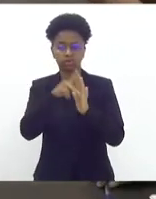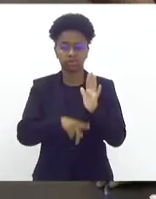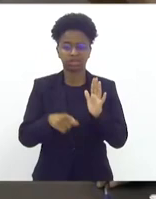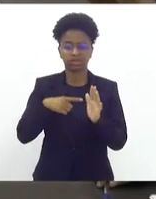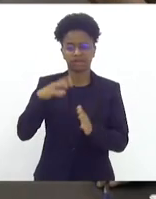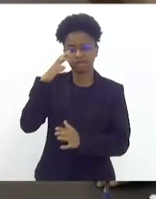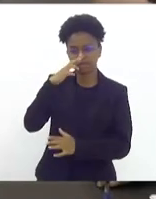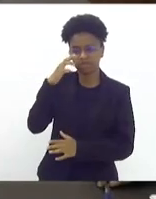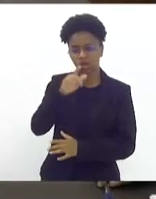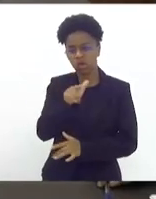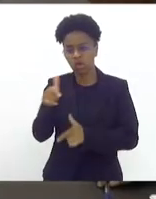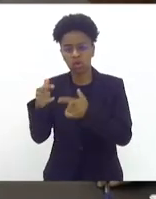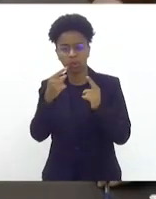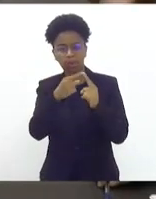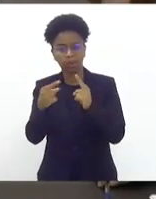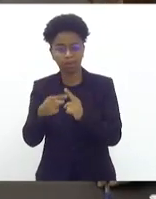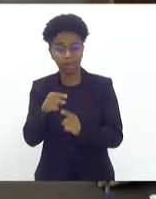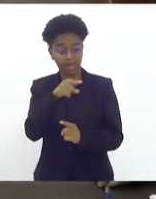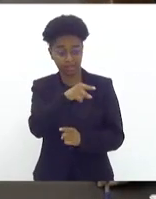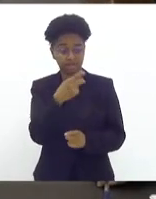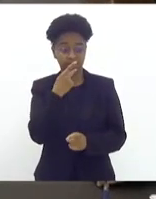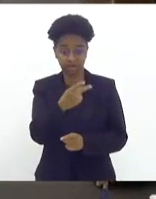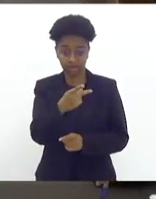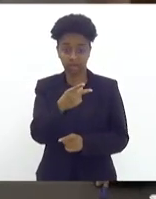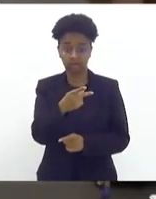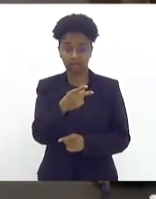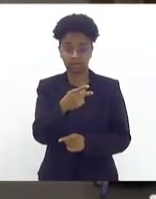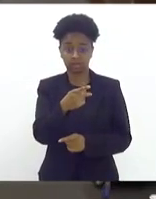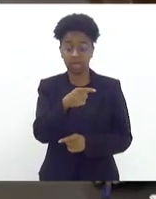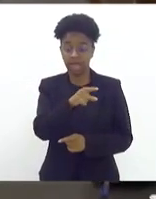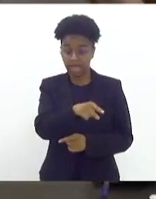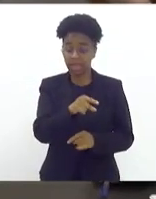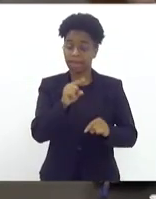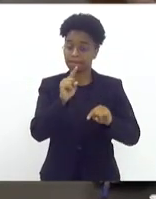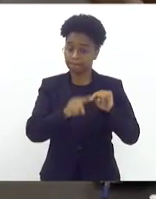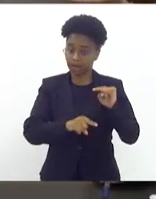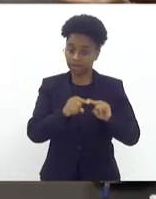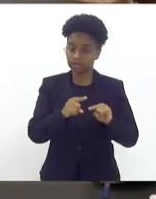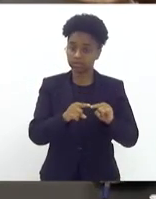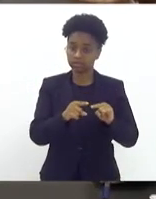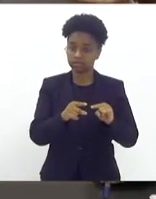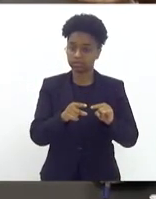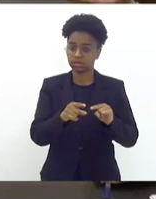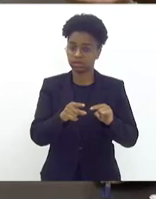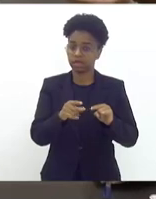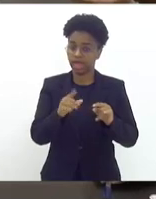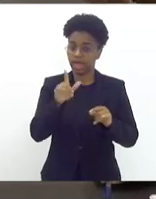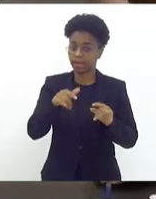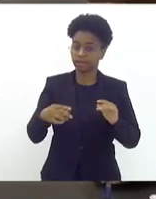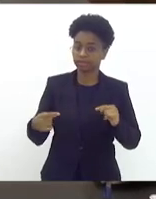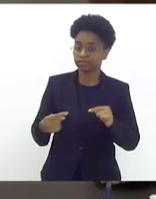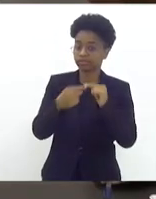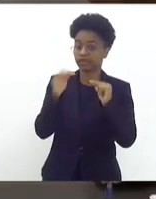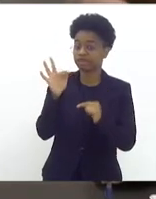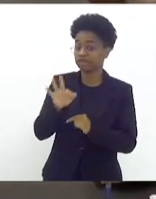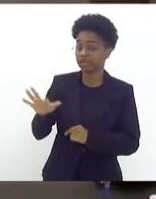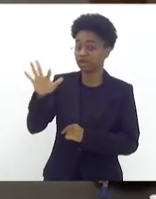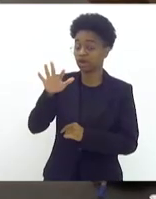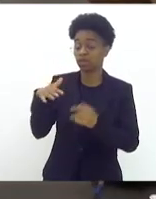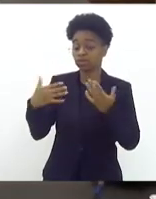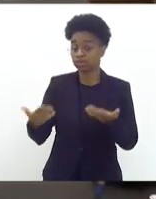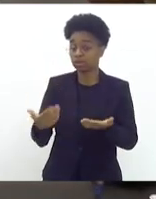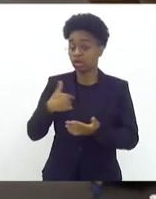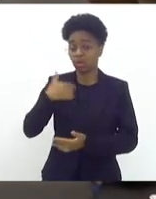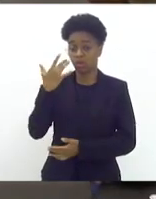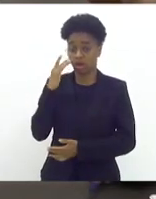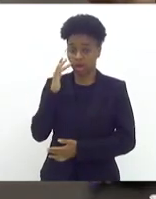fiscalização, outros proibia, etc. Esse considera substância, que é uma coisa visivelmente federal. Então, eu acho que,